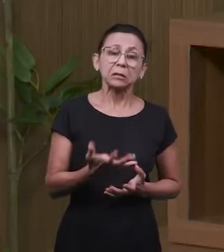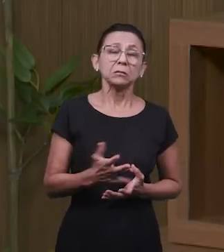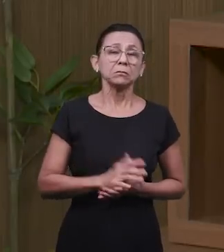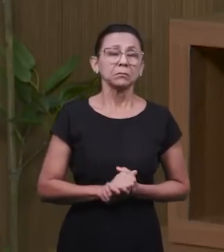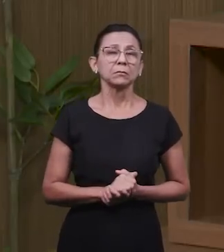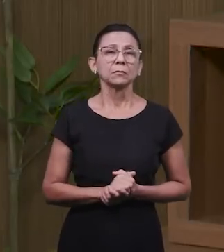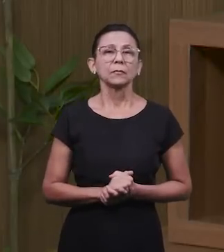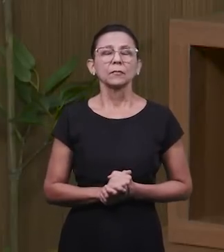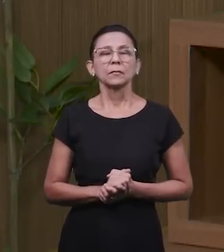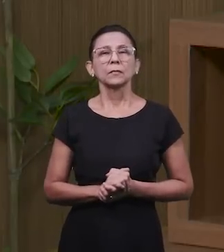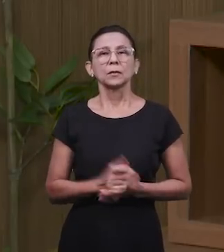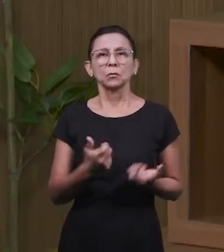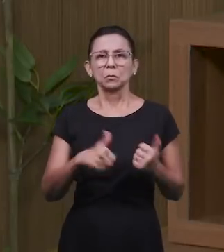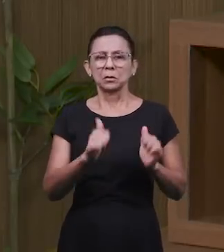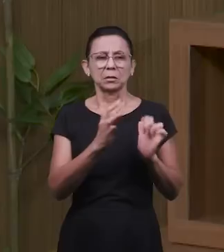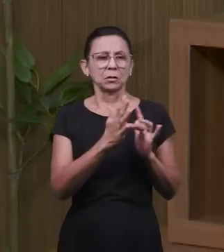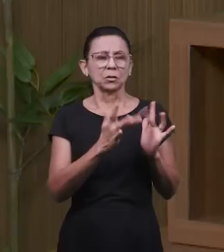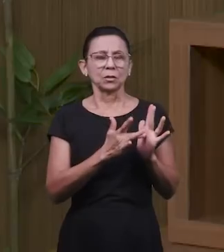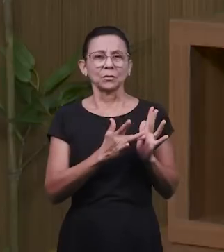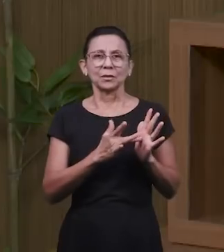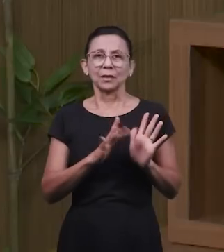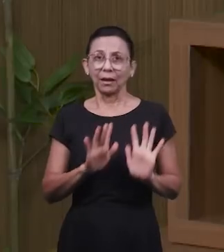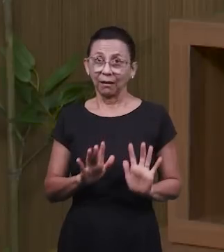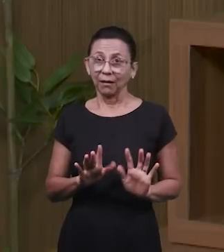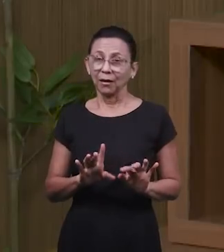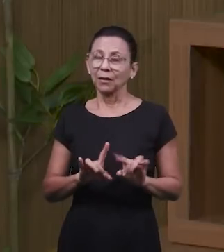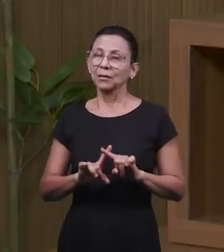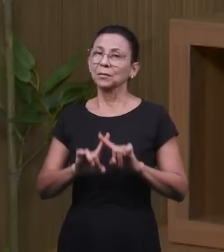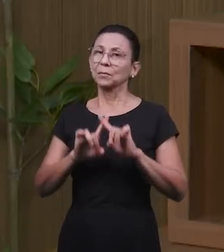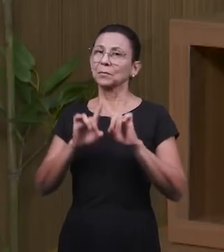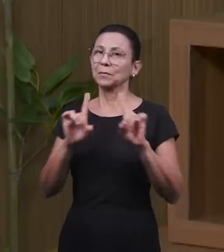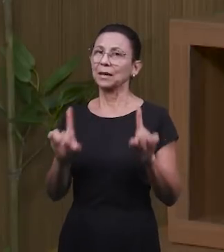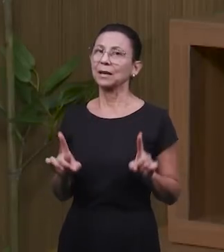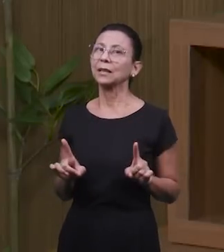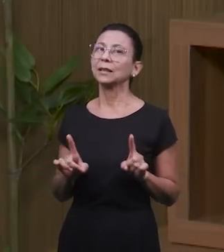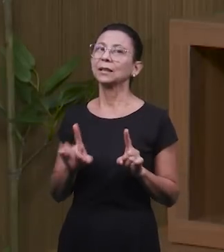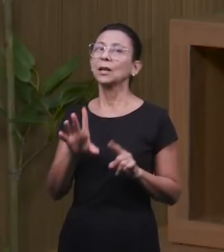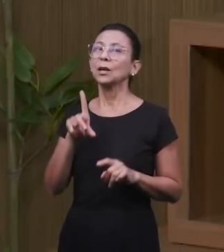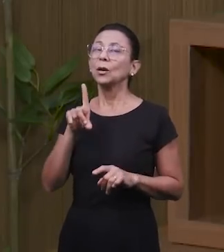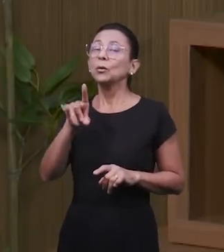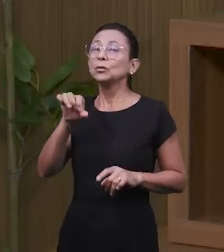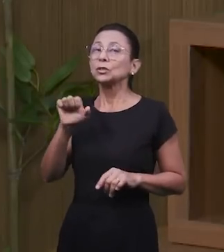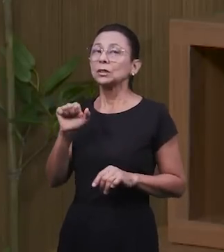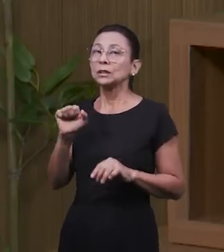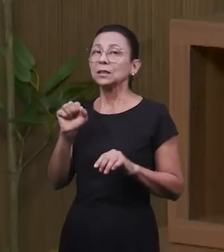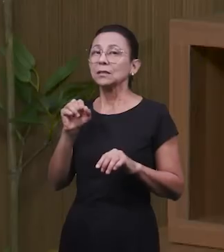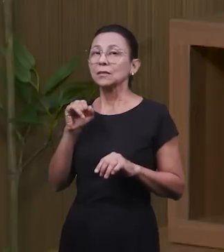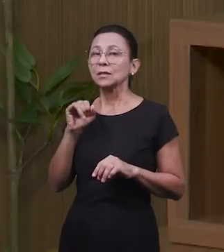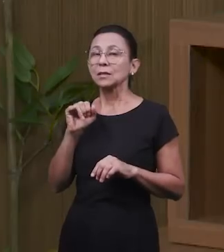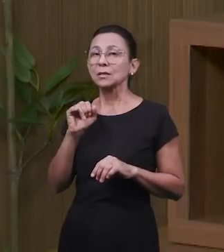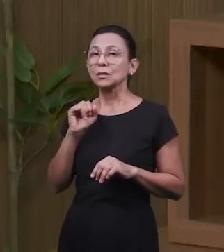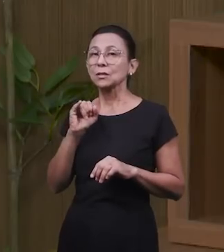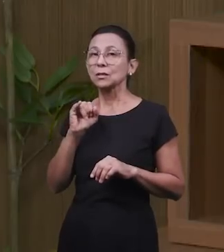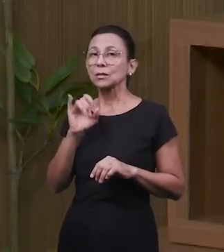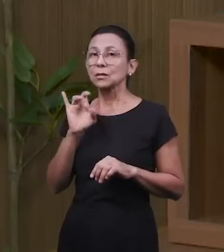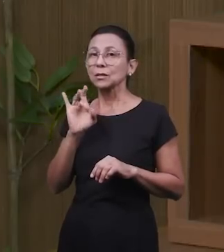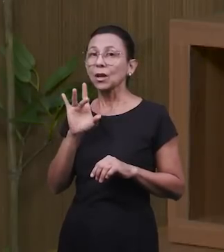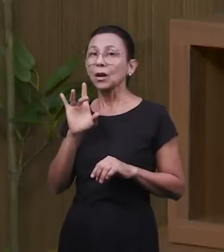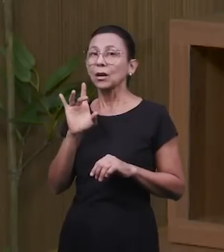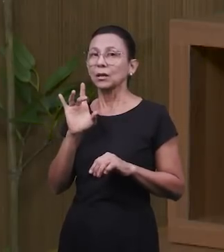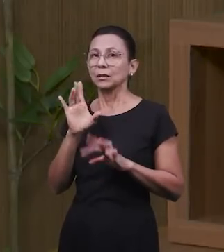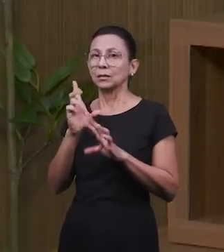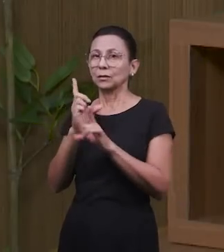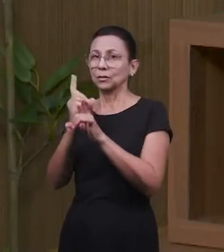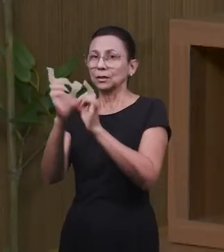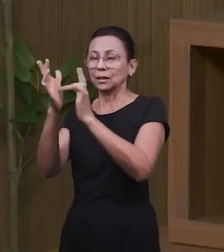ele e ouvir a voz dele, sentir a presença dele, ser dirigido por ele, transformado, porque ele está vivo. Glória a Deus. Ele está vivo.